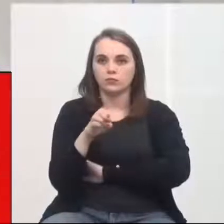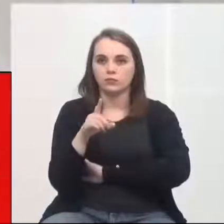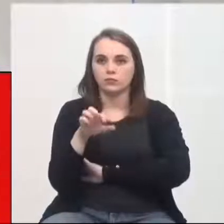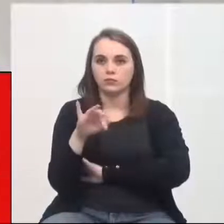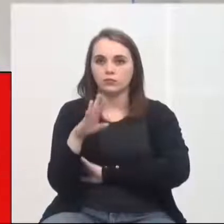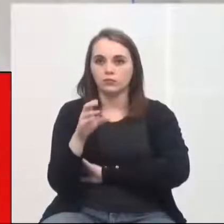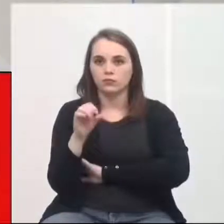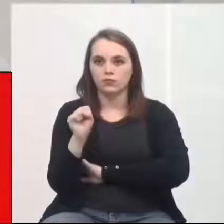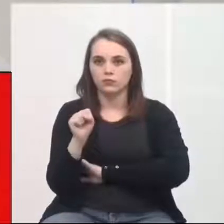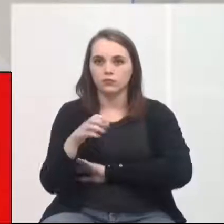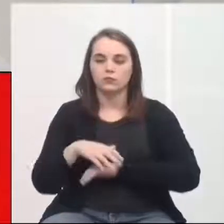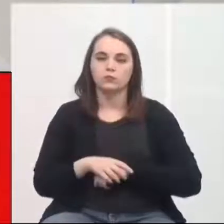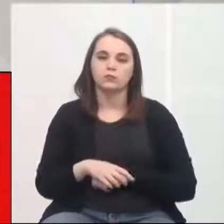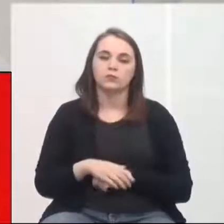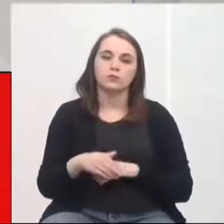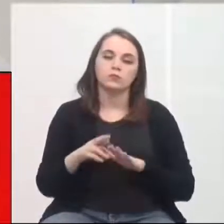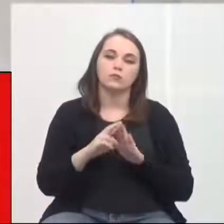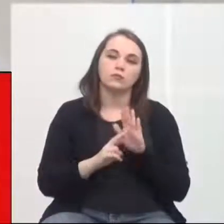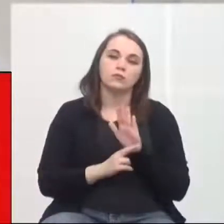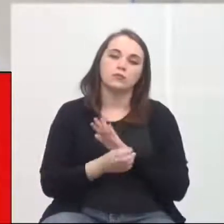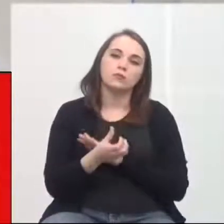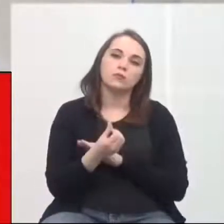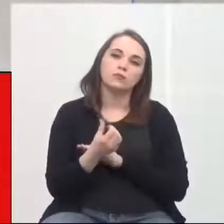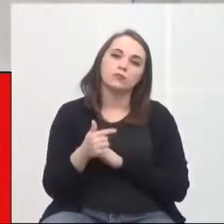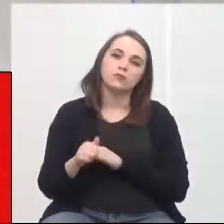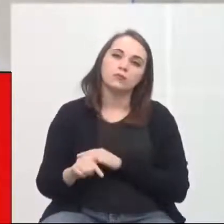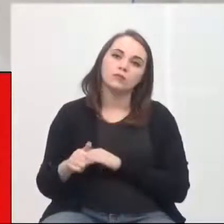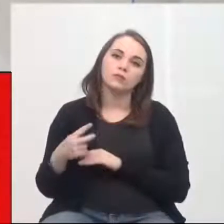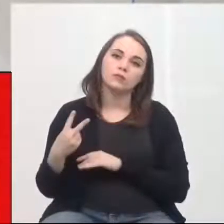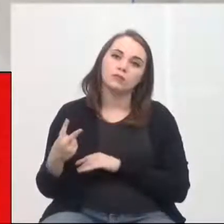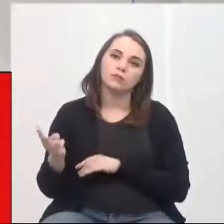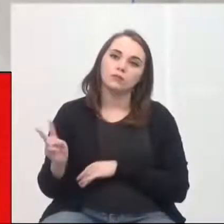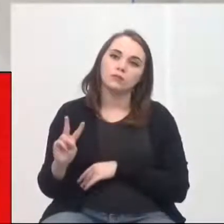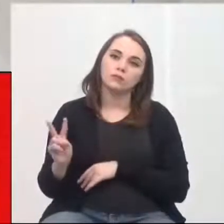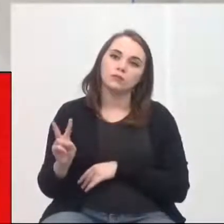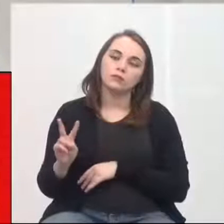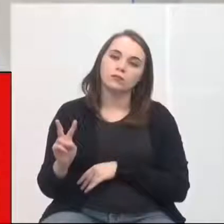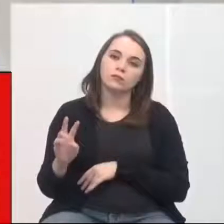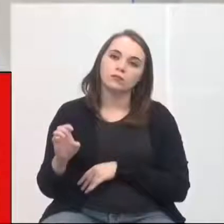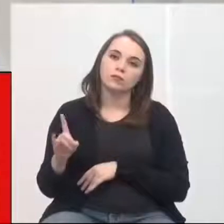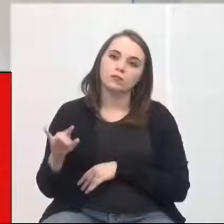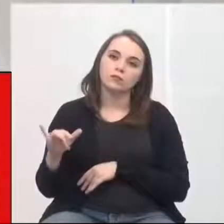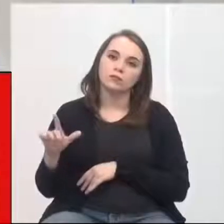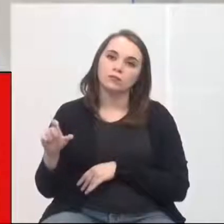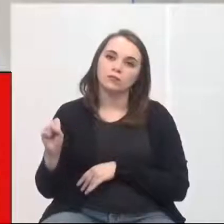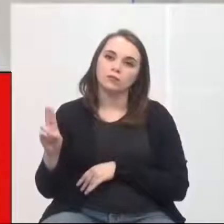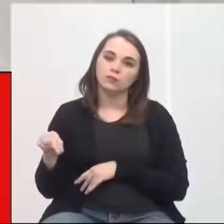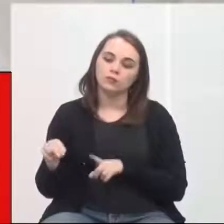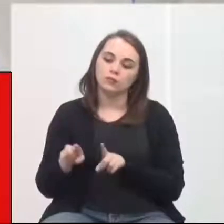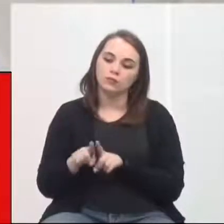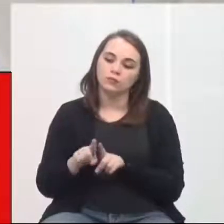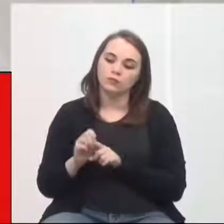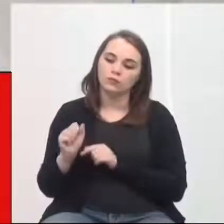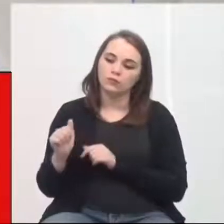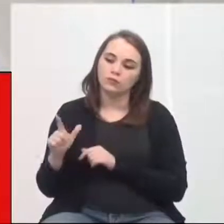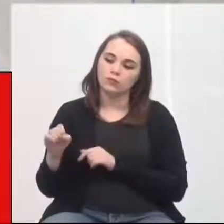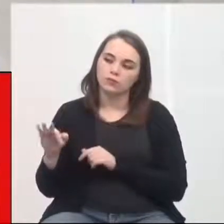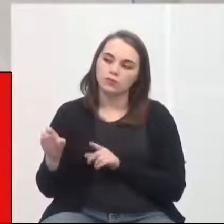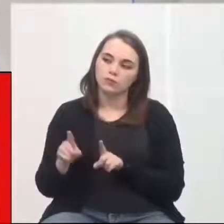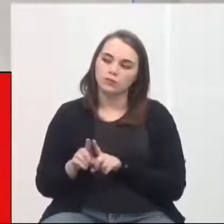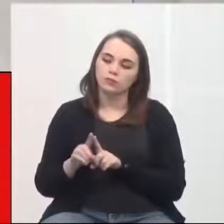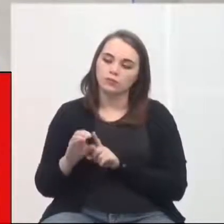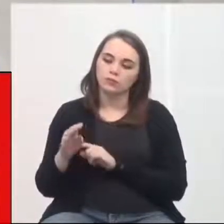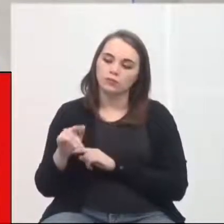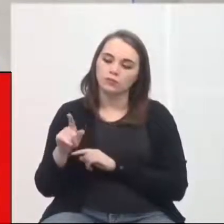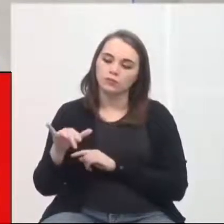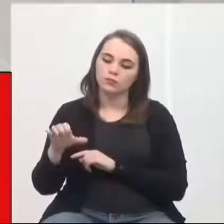bairro Vila Anta. Requerimento 672-2021, autores, vereadores Edilson Medeiros, Salésio Lima, Obadias Benones